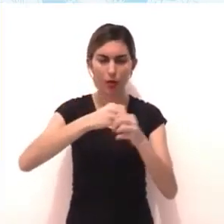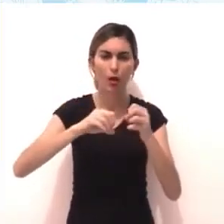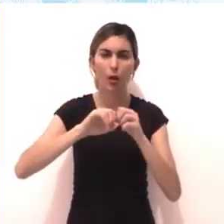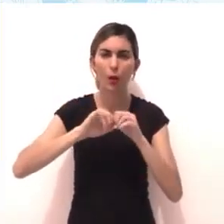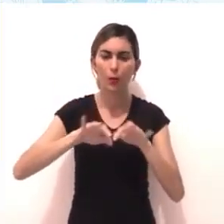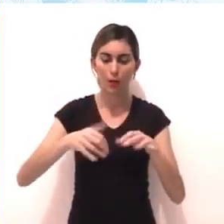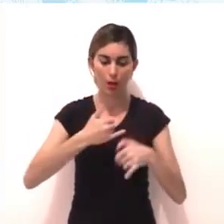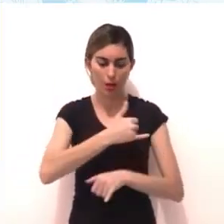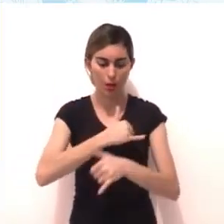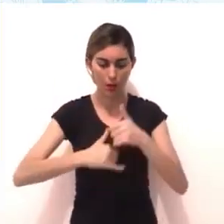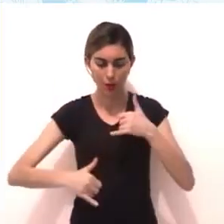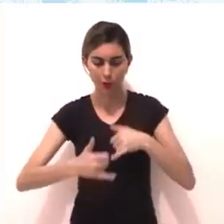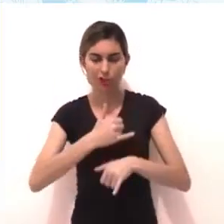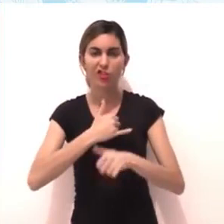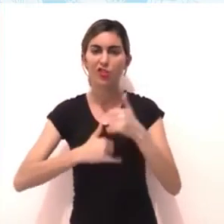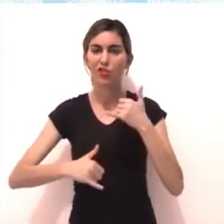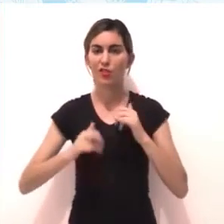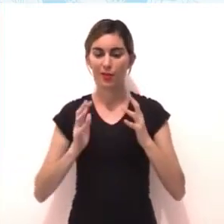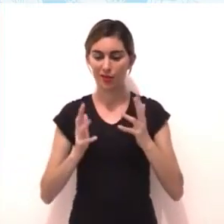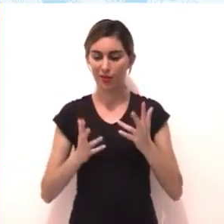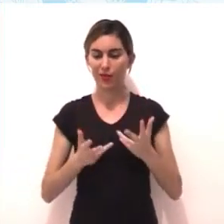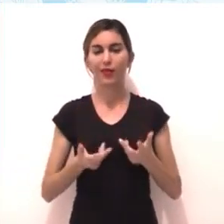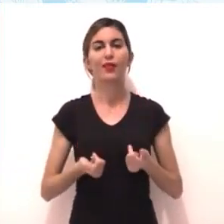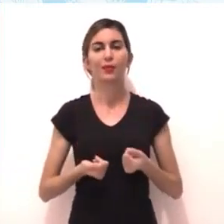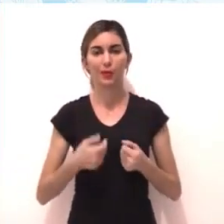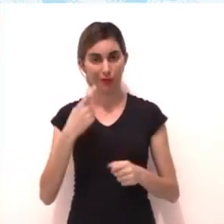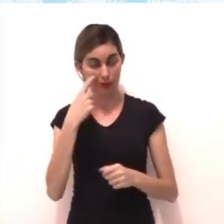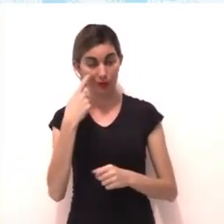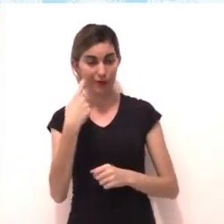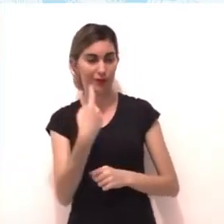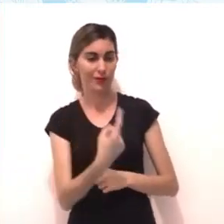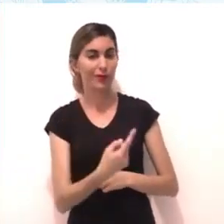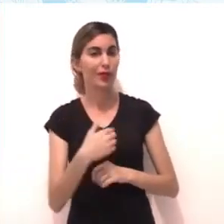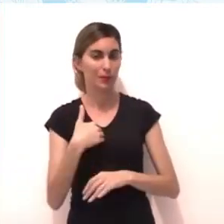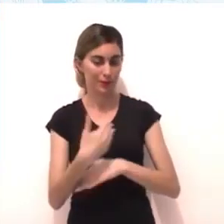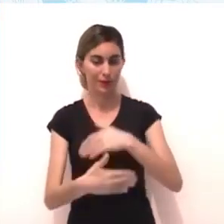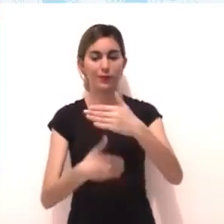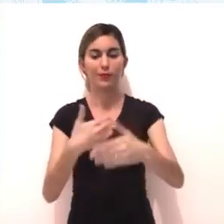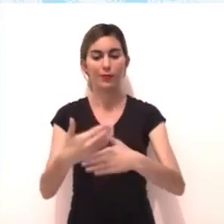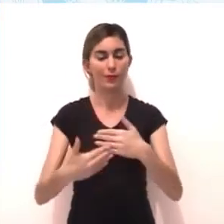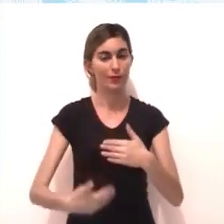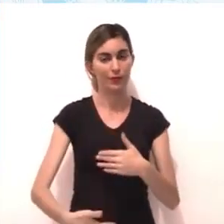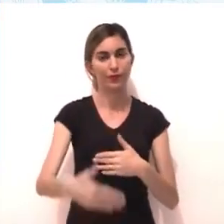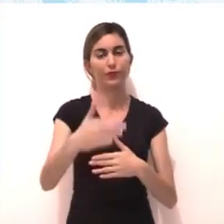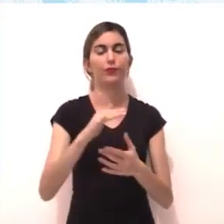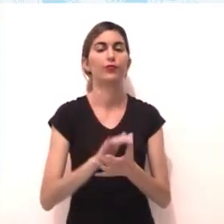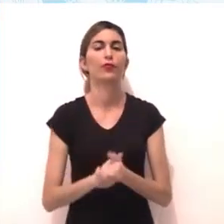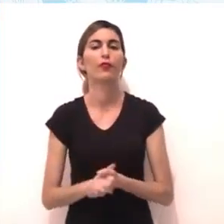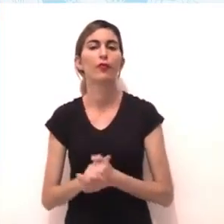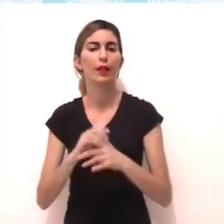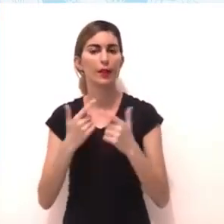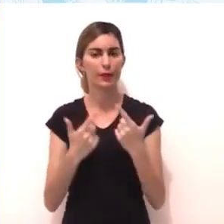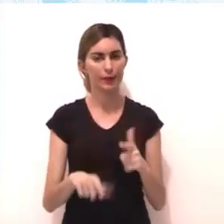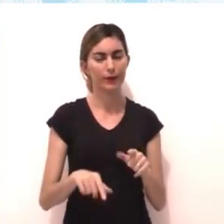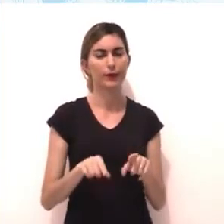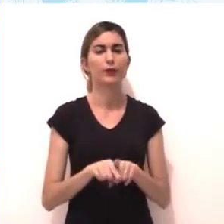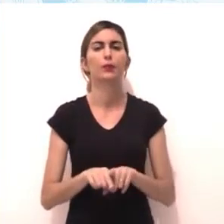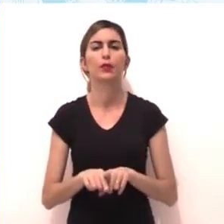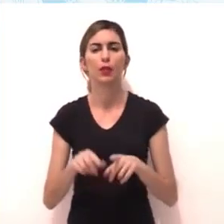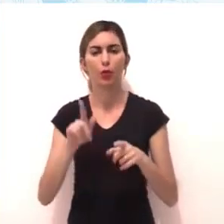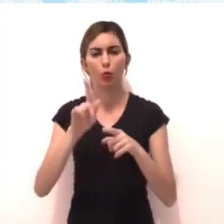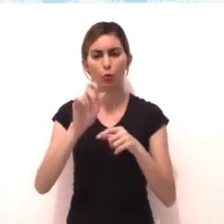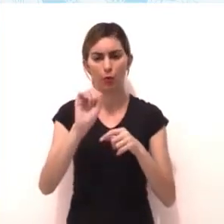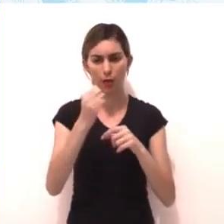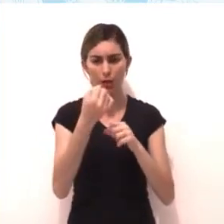liberam energia de forma lenta. A gente vai ver esse processo mais a seguir na nossa aula. Além disso, o